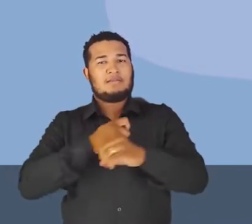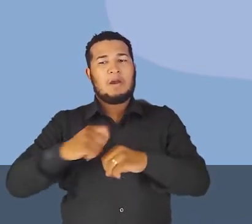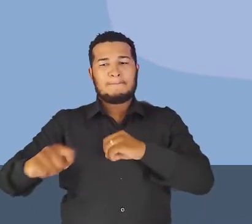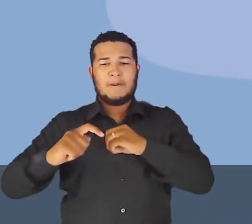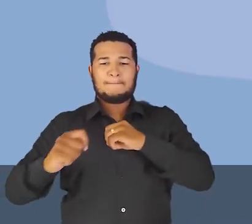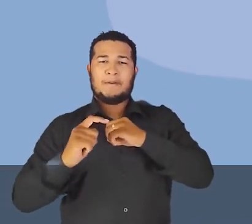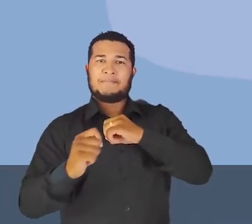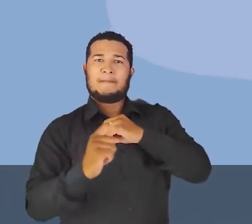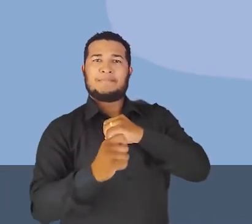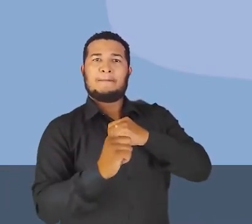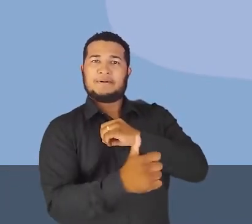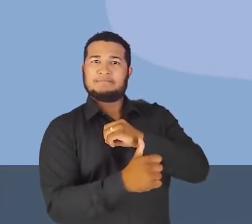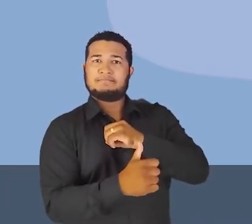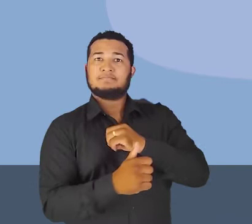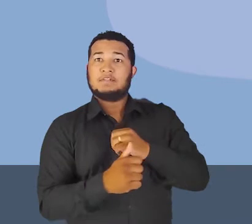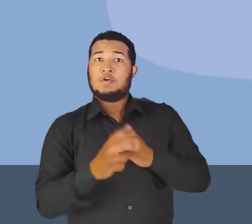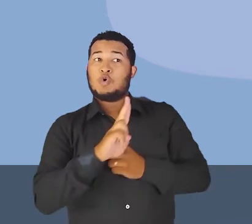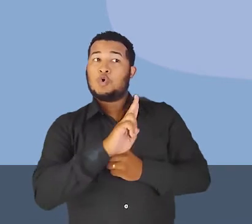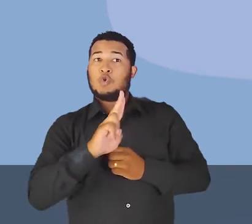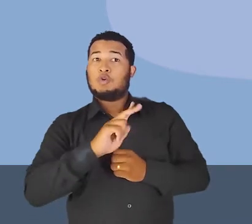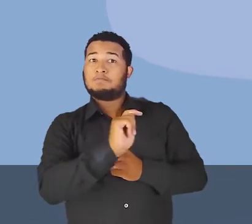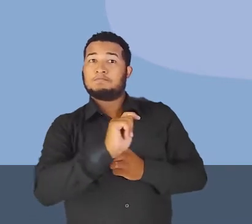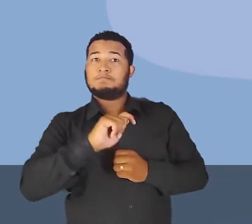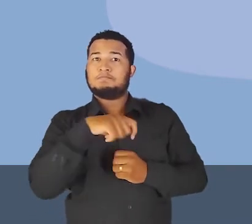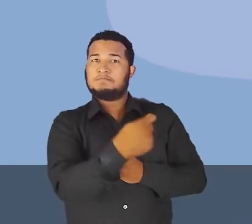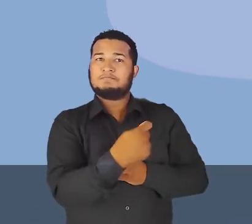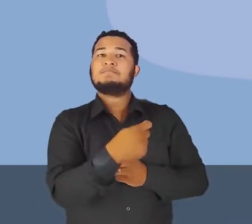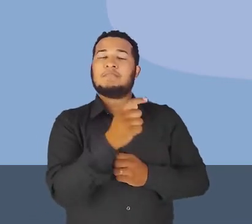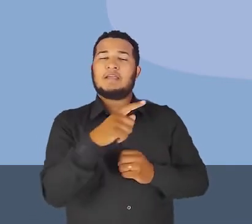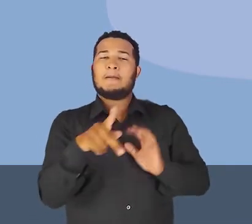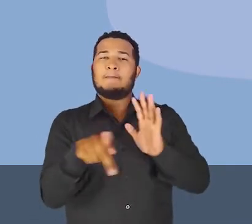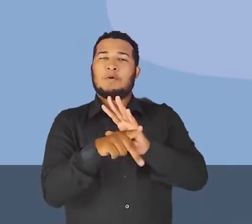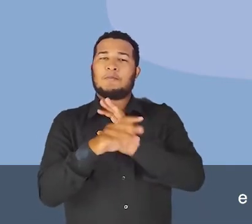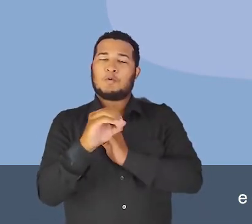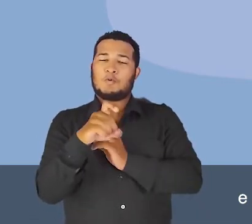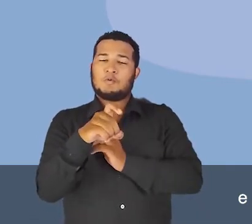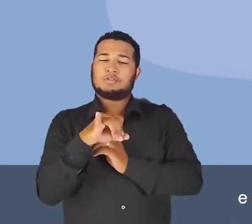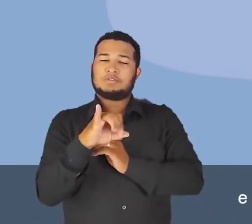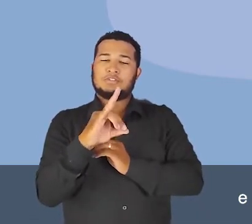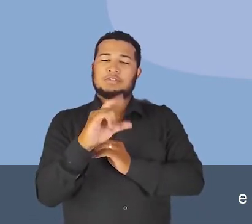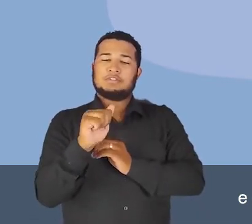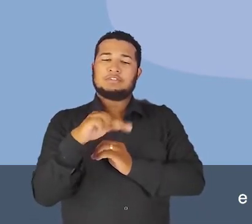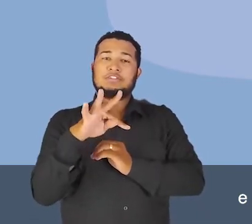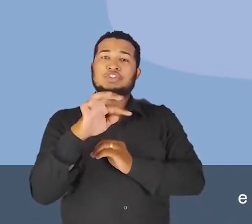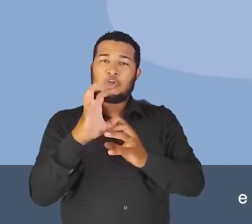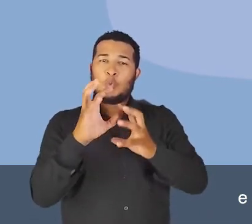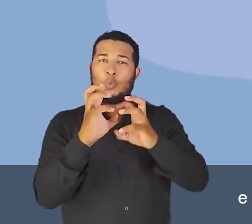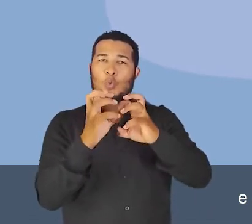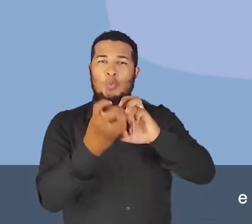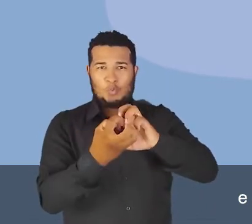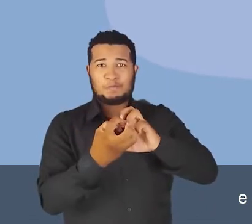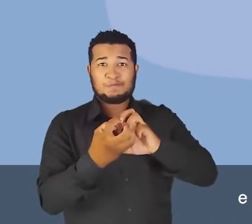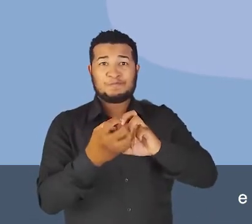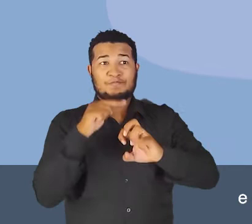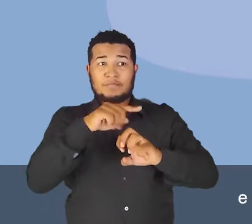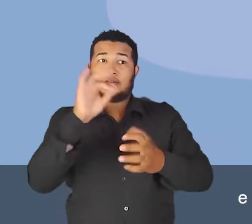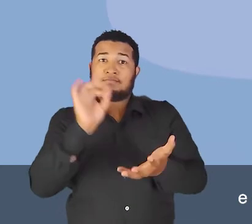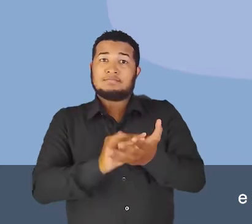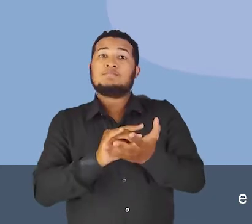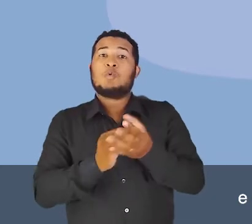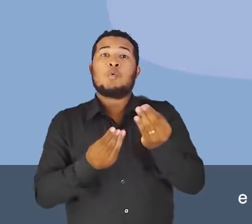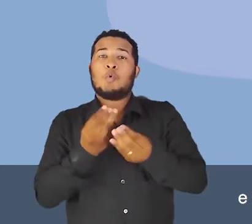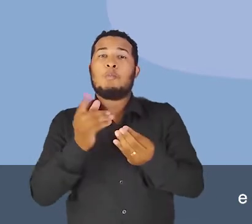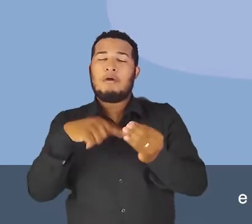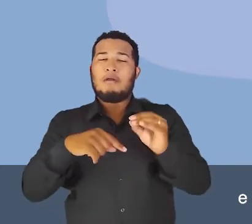carga diminuída, ela vai ser chamada na pilha de agente oxidante. E essa redução, no caso da pilha, ela ocorre